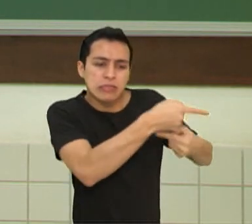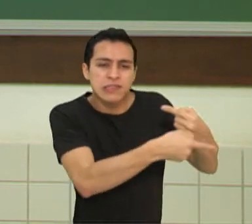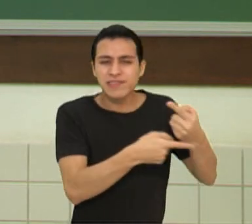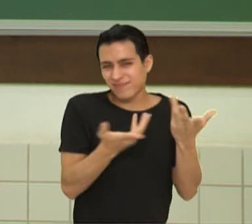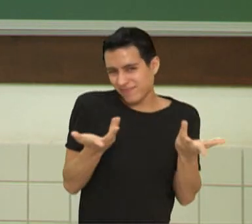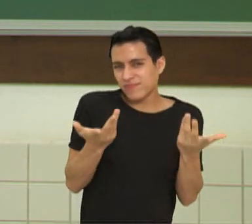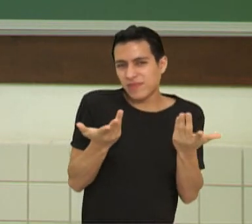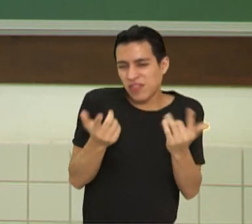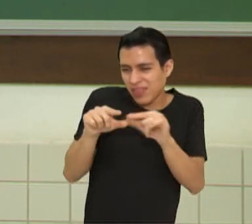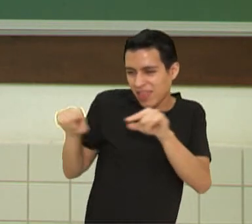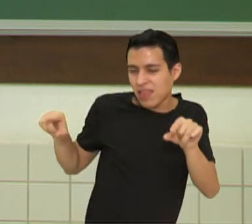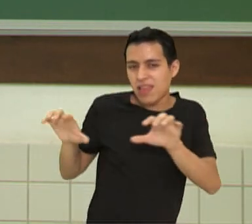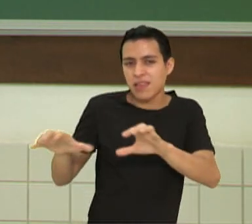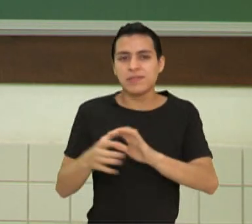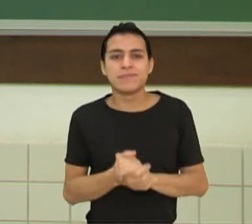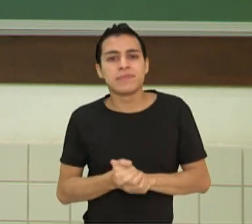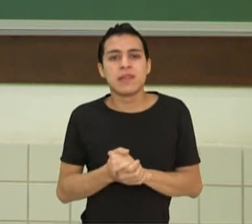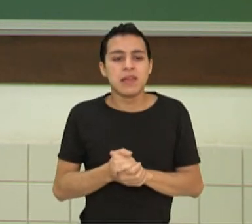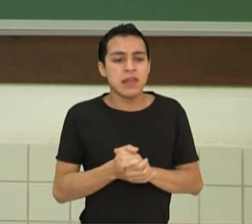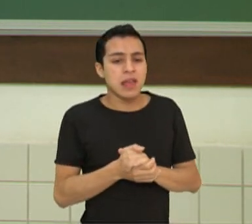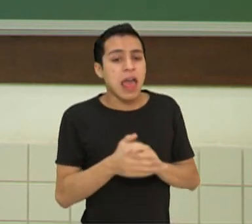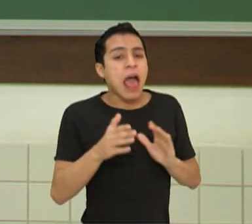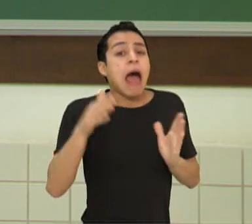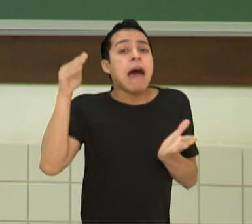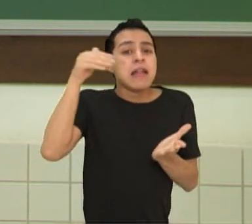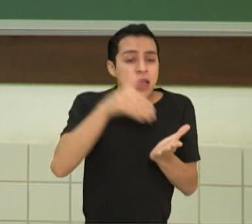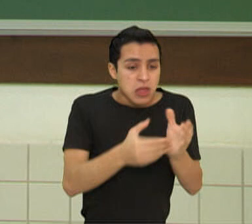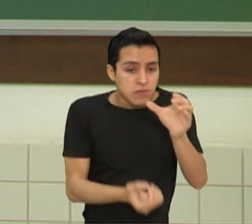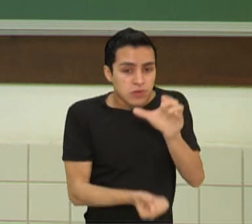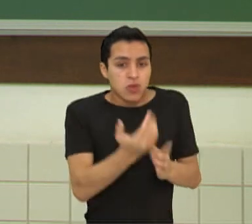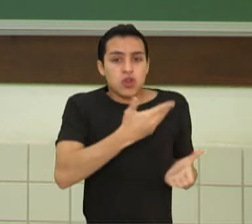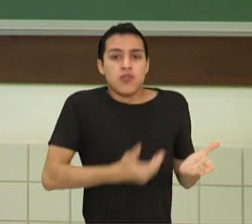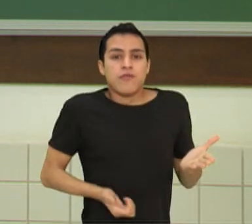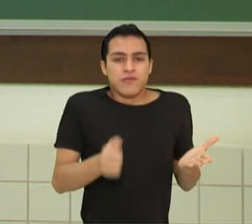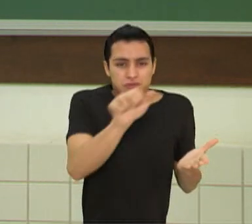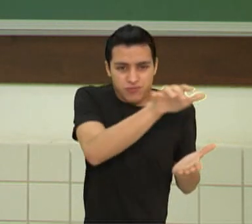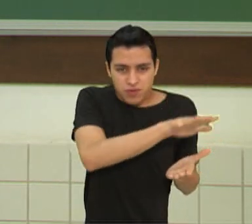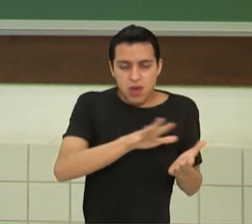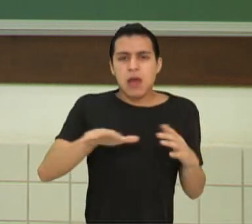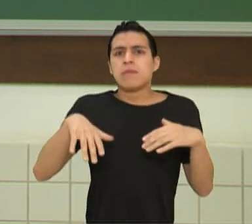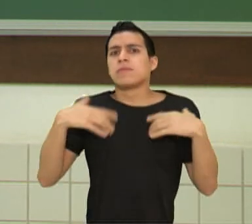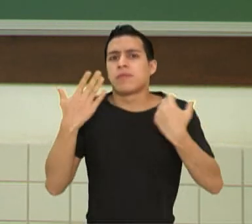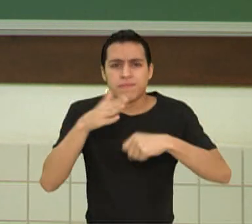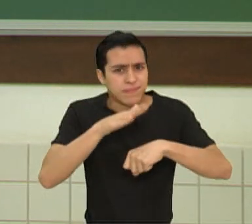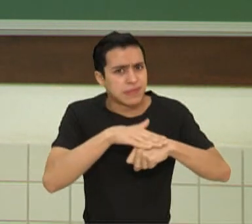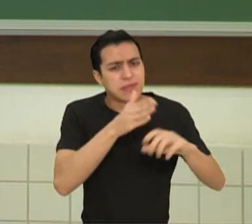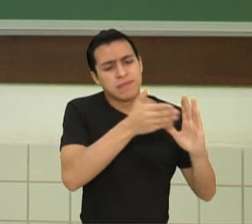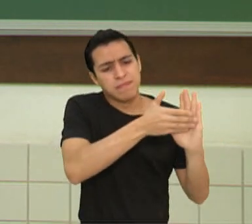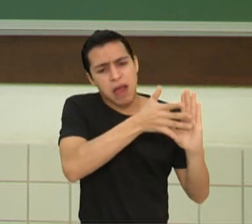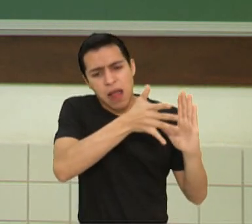ali. E até instituir-se um governo geral. Então foi um bom tempo que